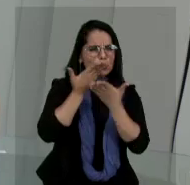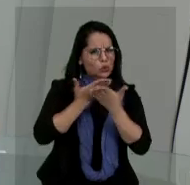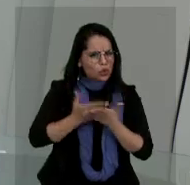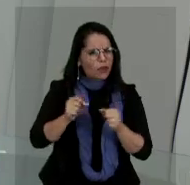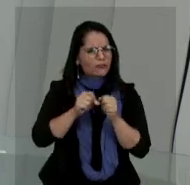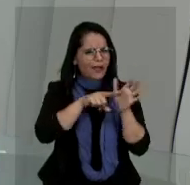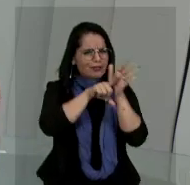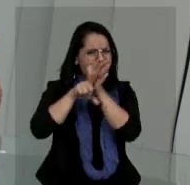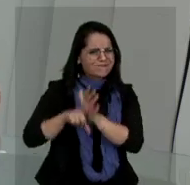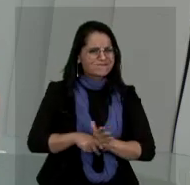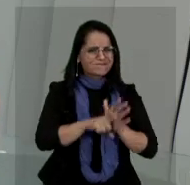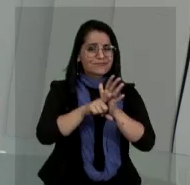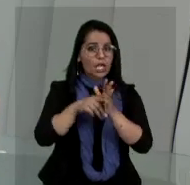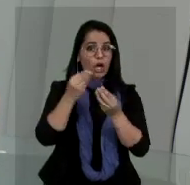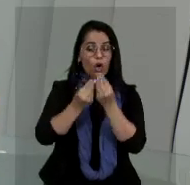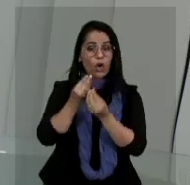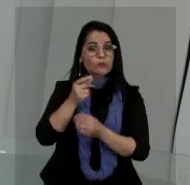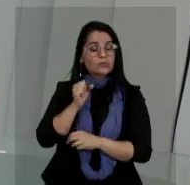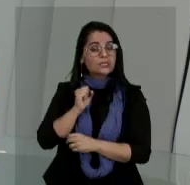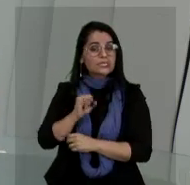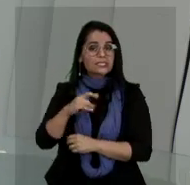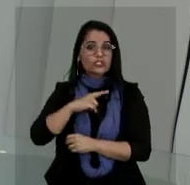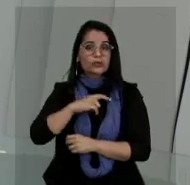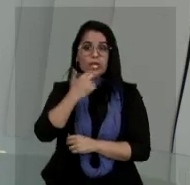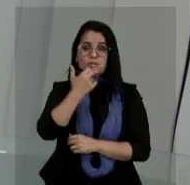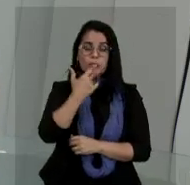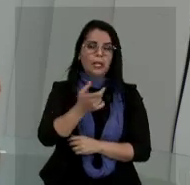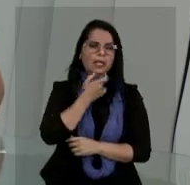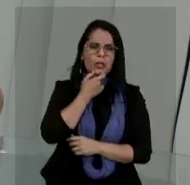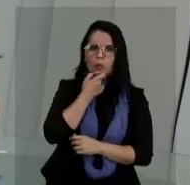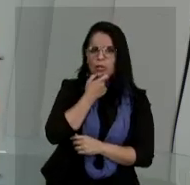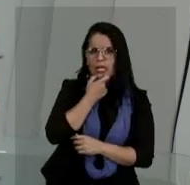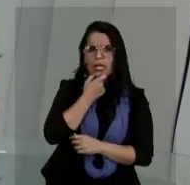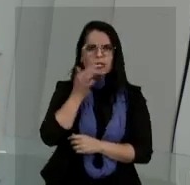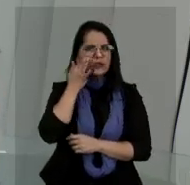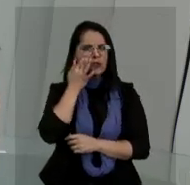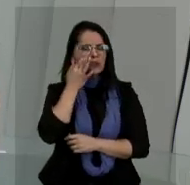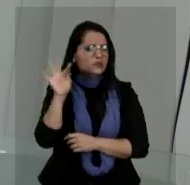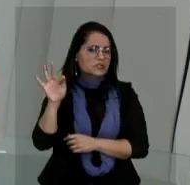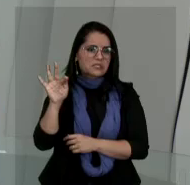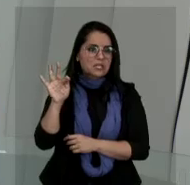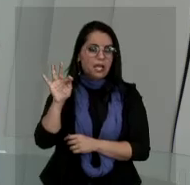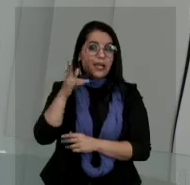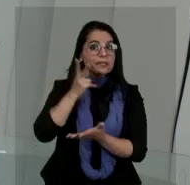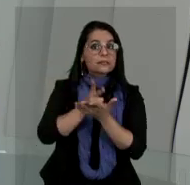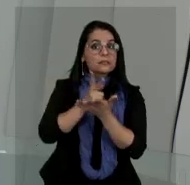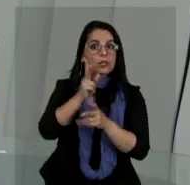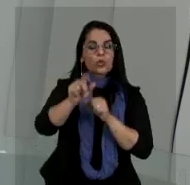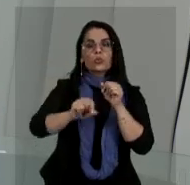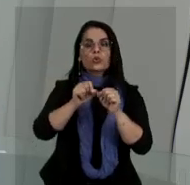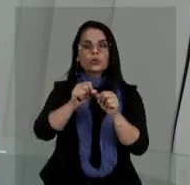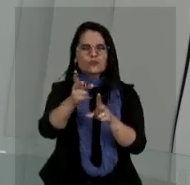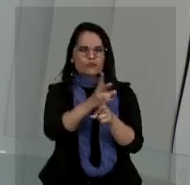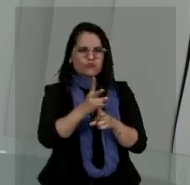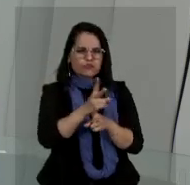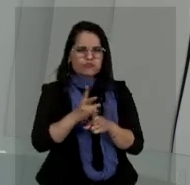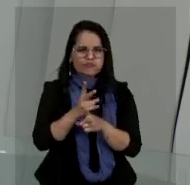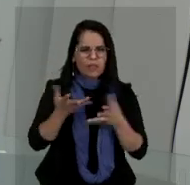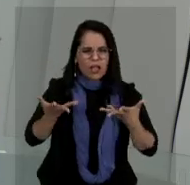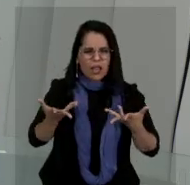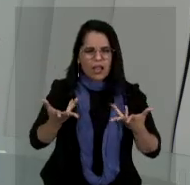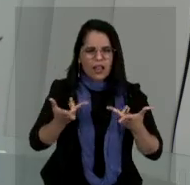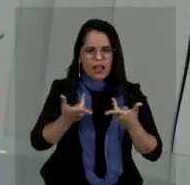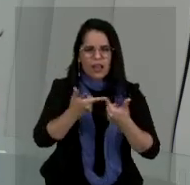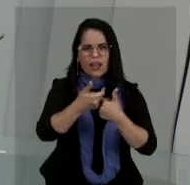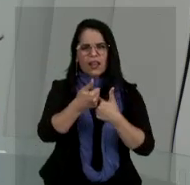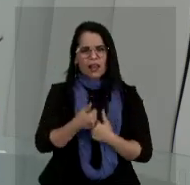essa pesquisa da língua. É como se você estivesse estudando uma língua inglesa, uma língua francesa. Sempre você vai ter que buscar